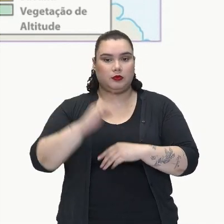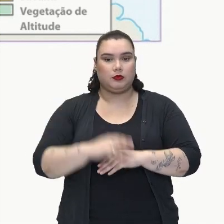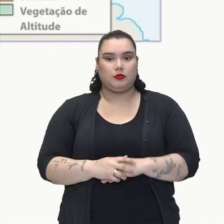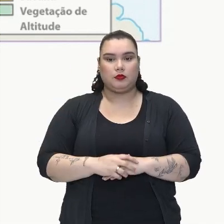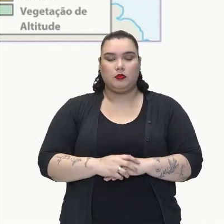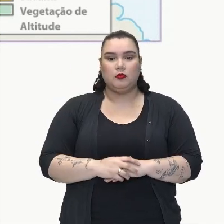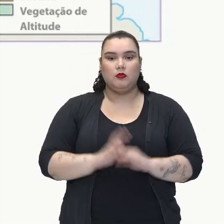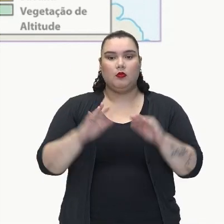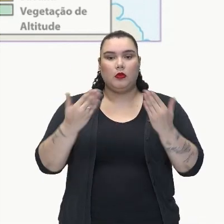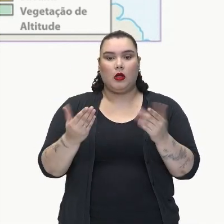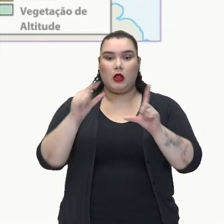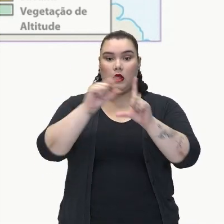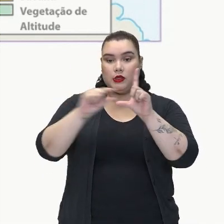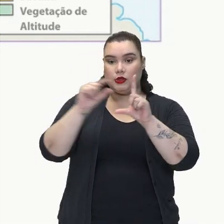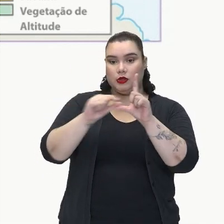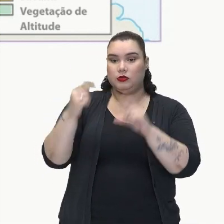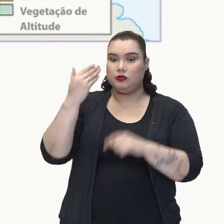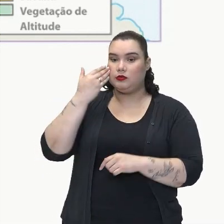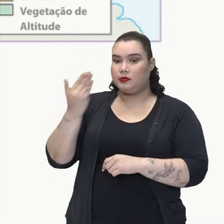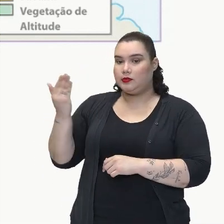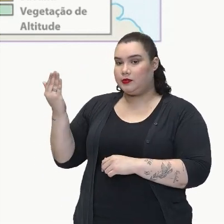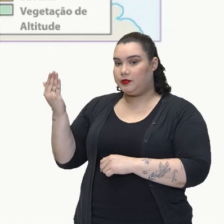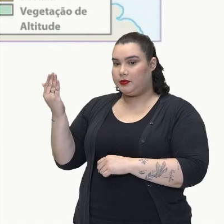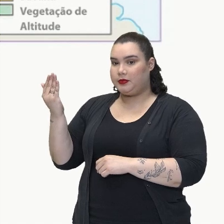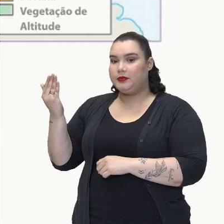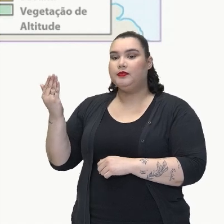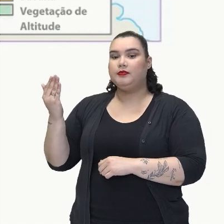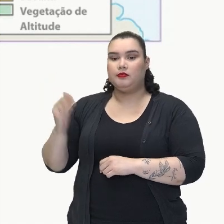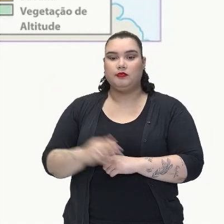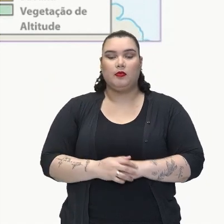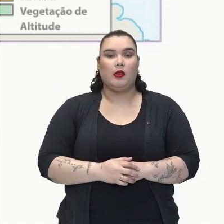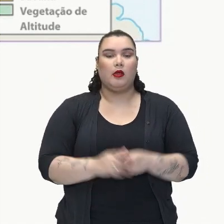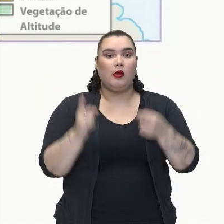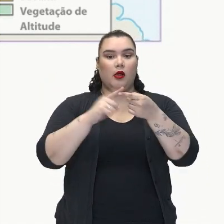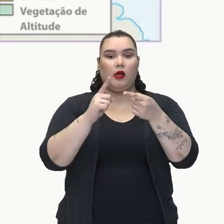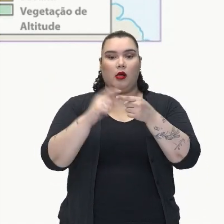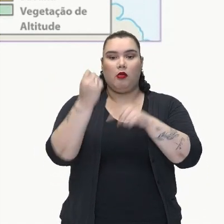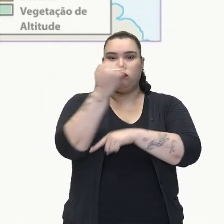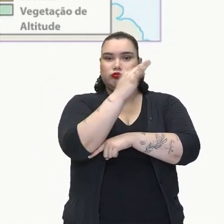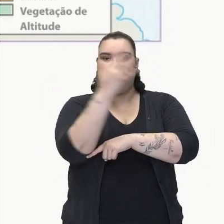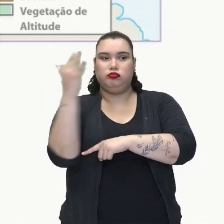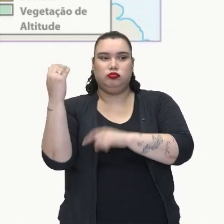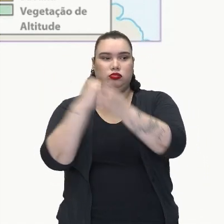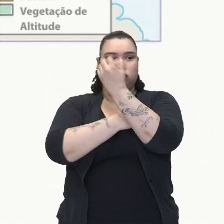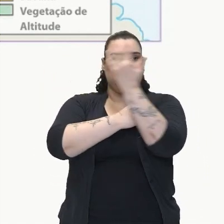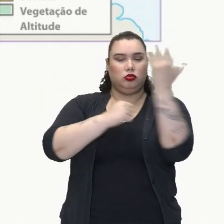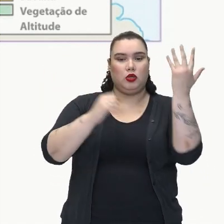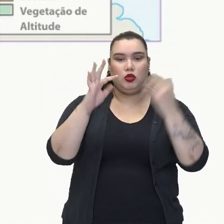de acordo aqui com a legenda, floresta tropical, que é a parte do verde mais escuro.